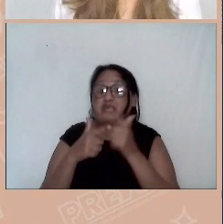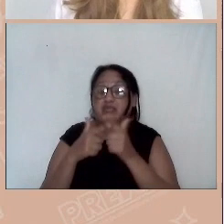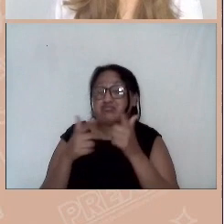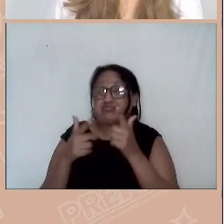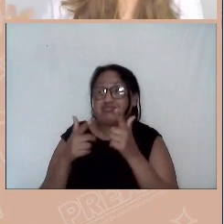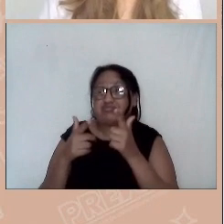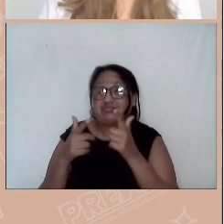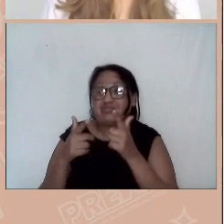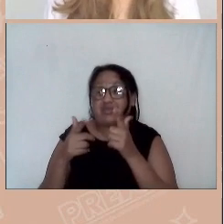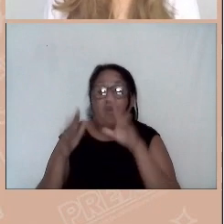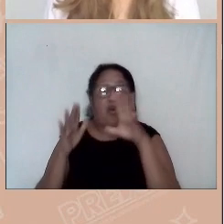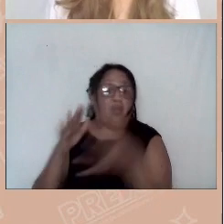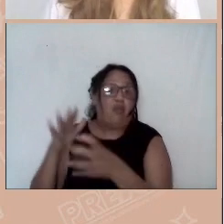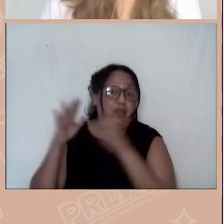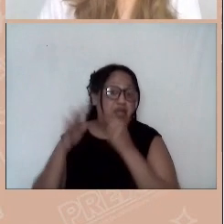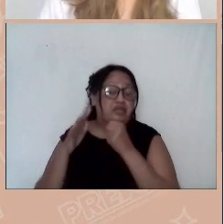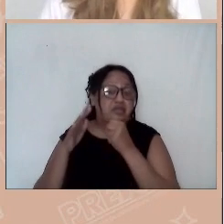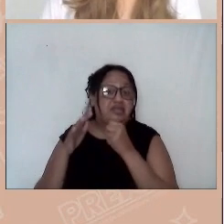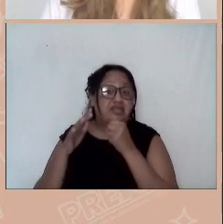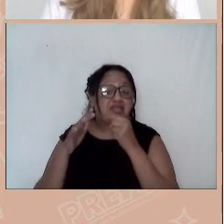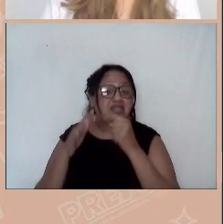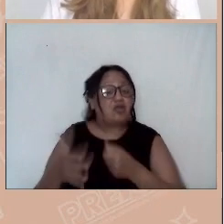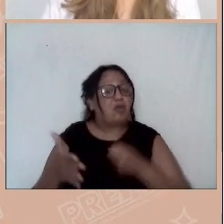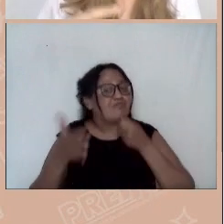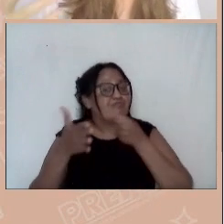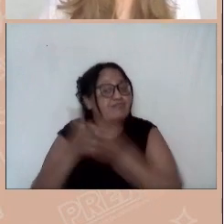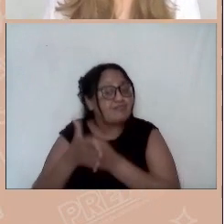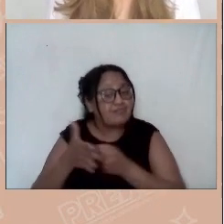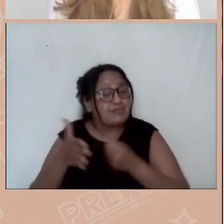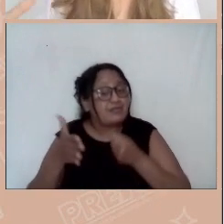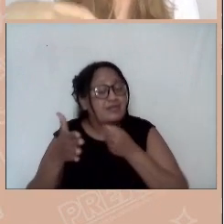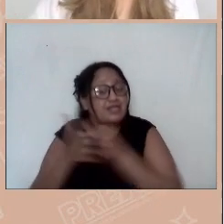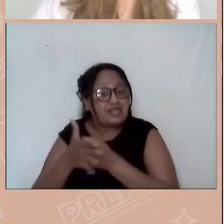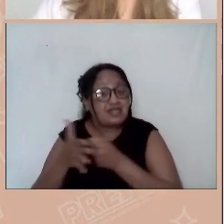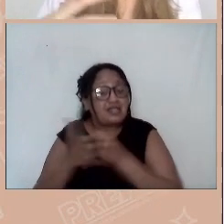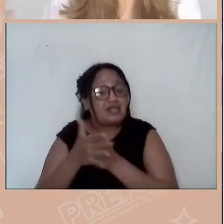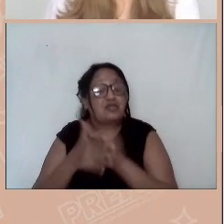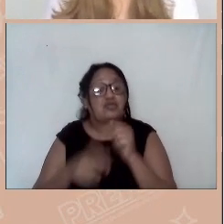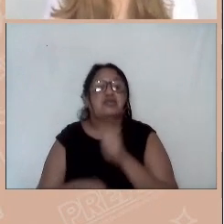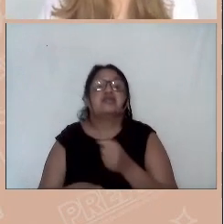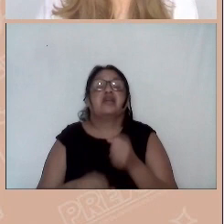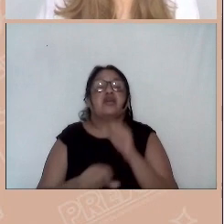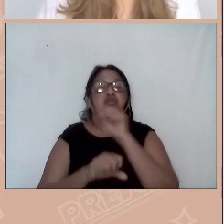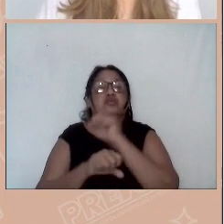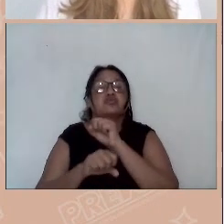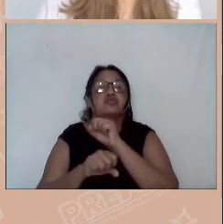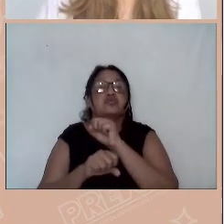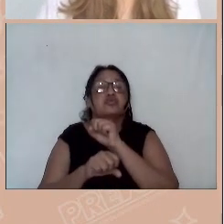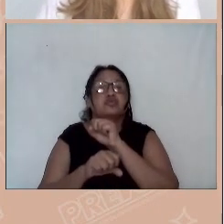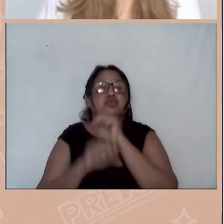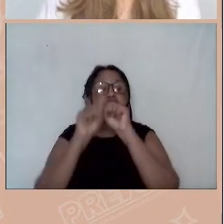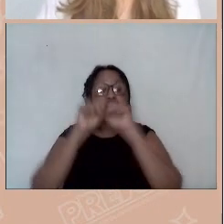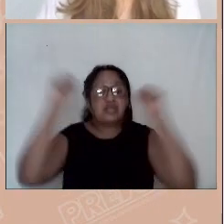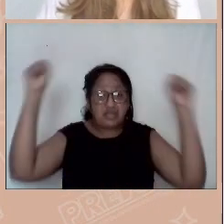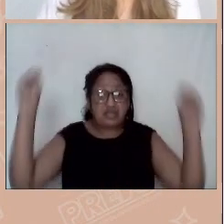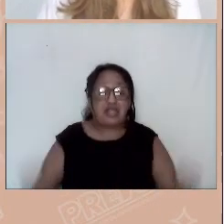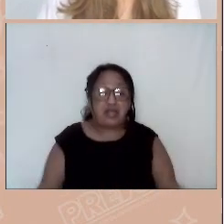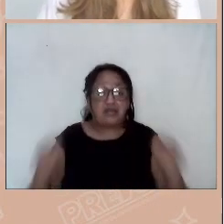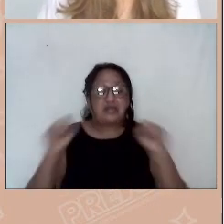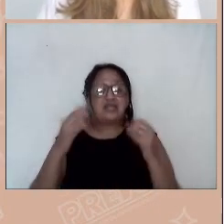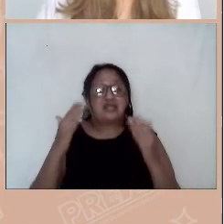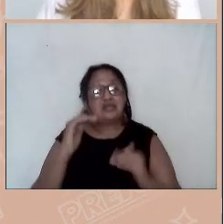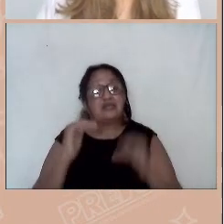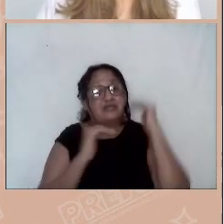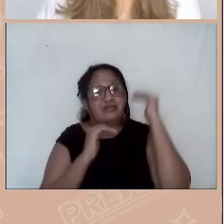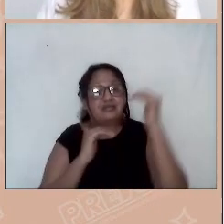representando uma opressão que existe sobre o sistema patriarcal do sistema patriarcal sobre as mulheres vamos pra letra